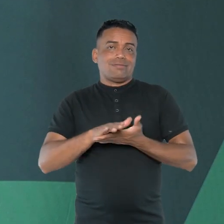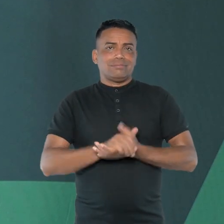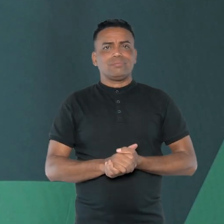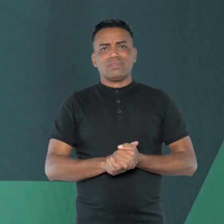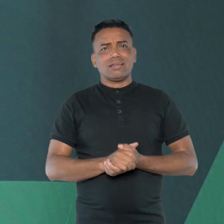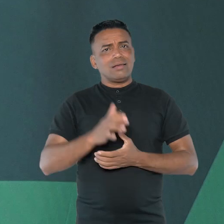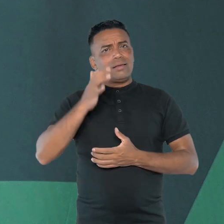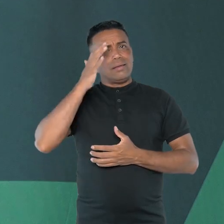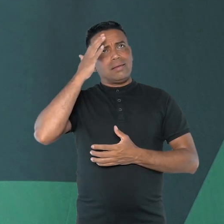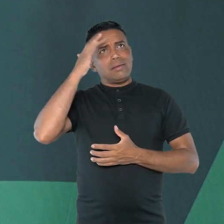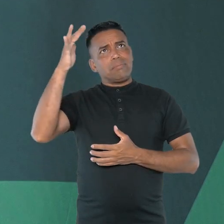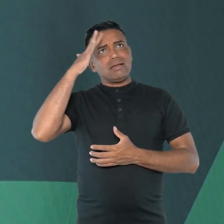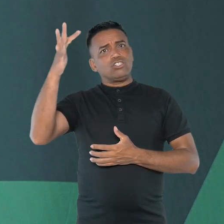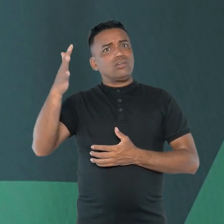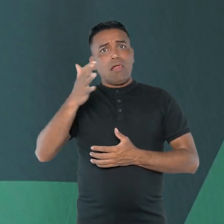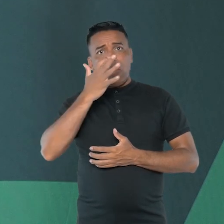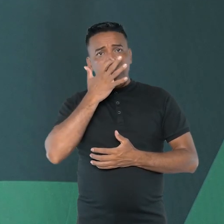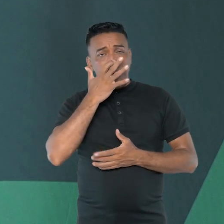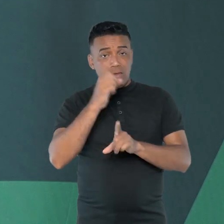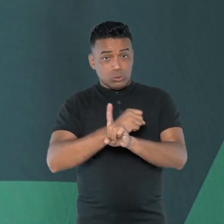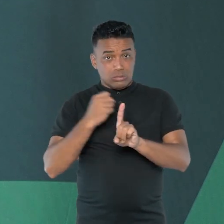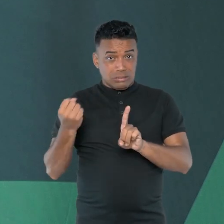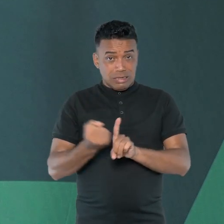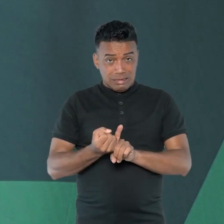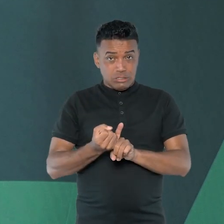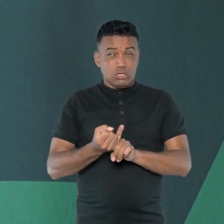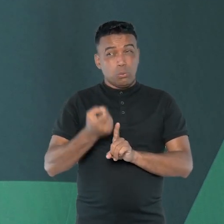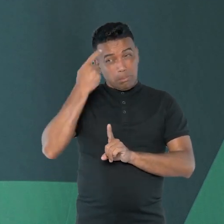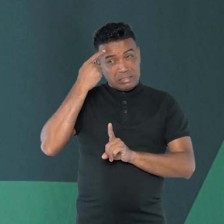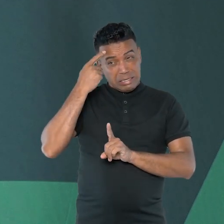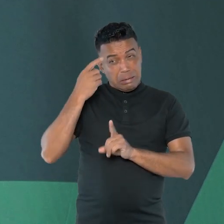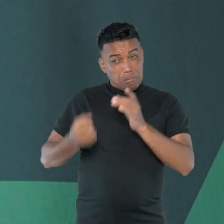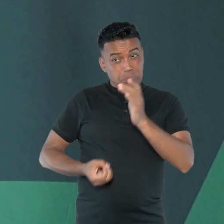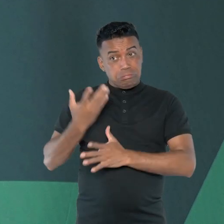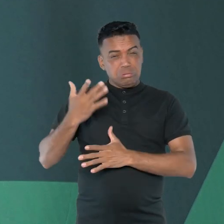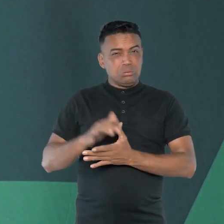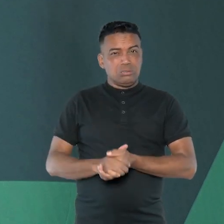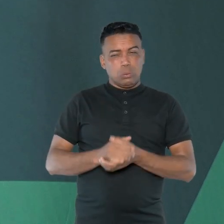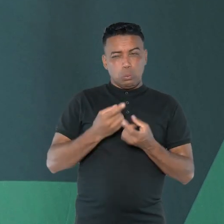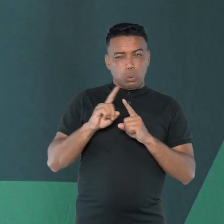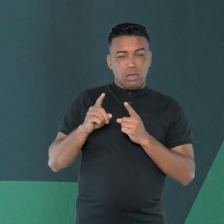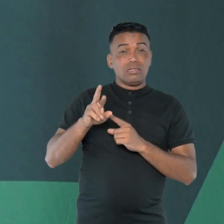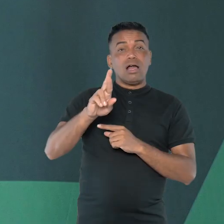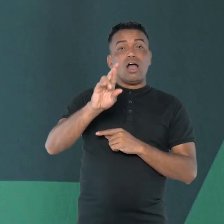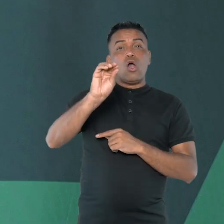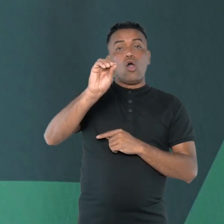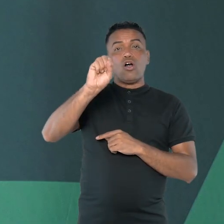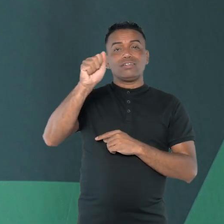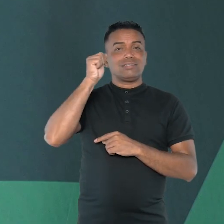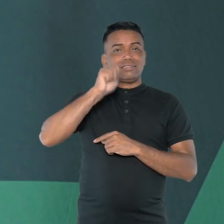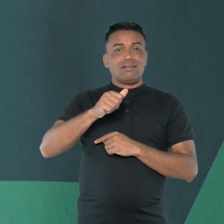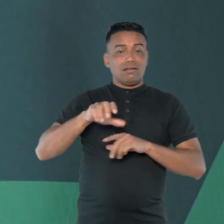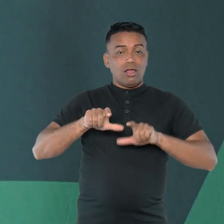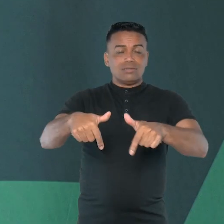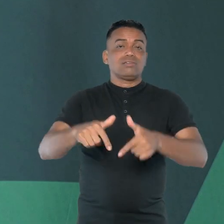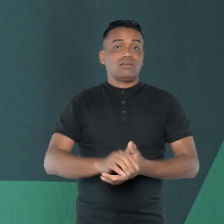imagine a perplexidade que causaria em nossa sociedade, conjecturei. Quanta insolência, Rosa reagiu. Você diria a Melville